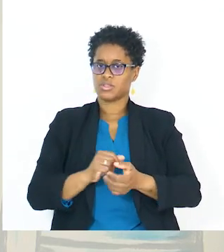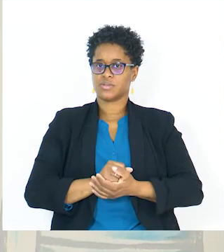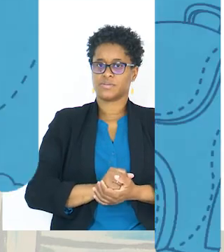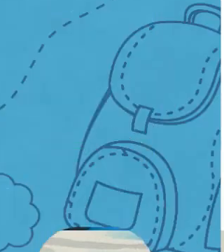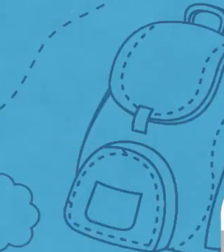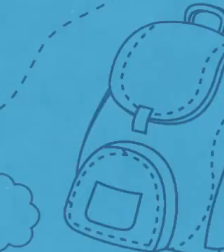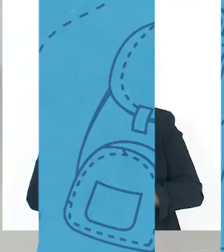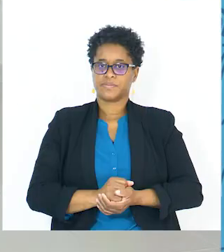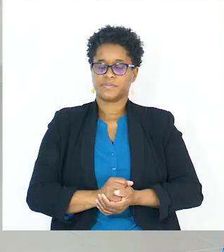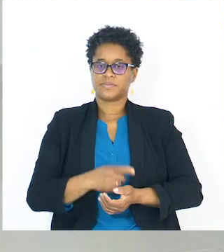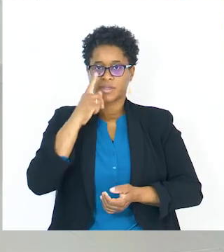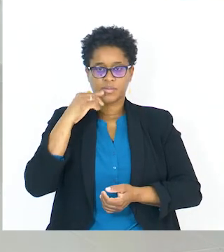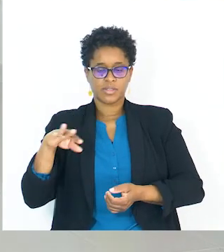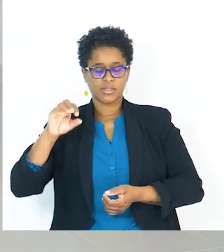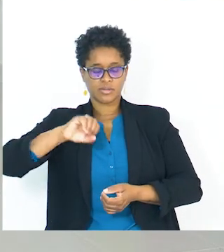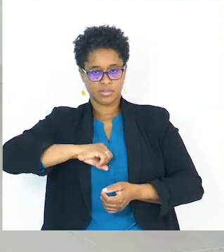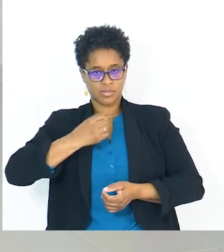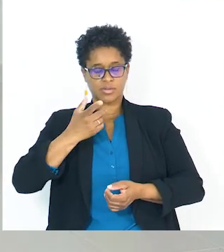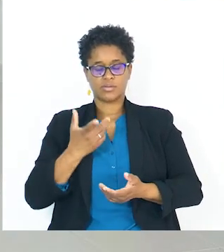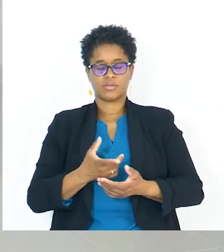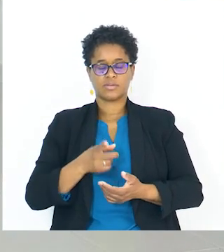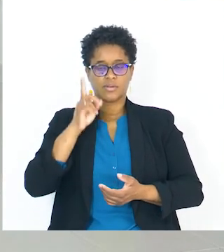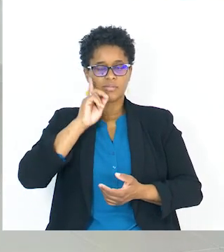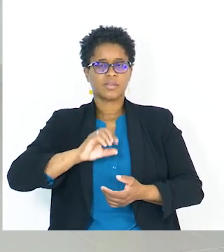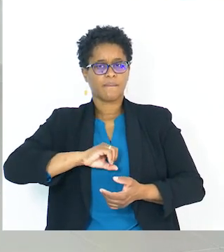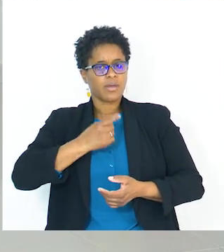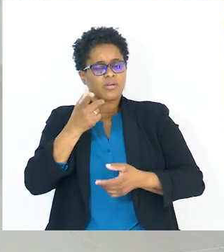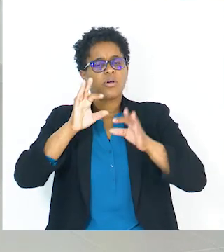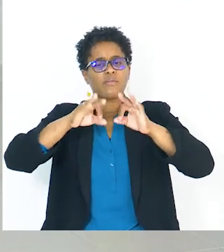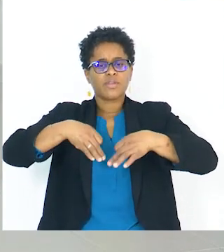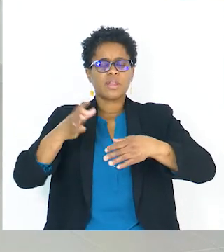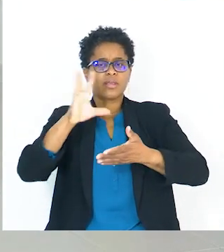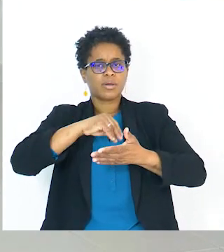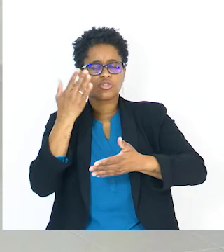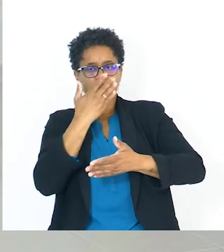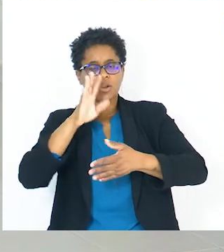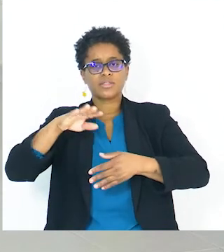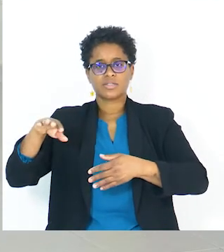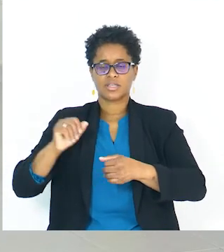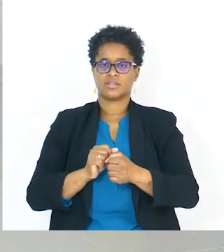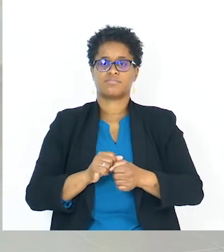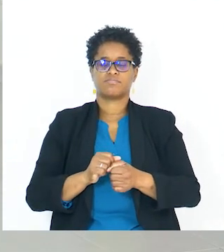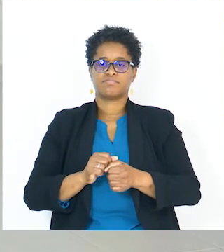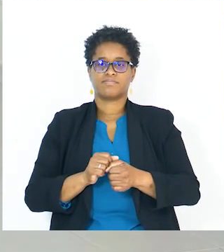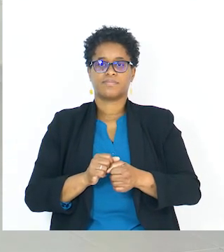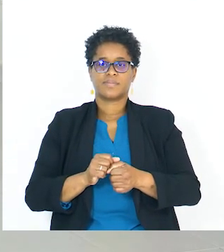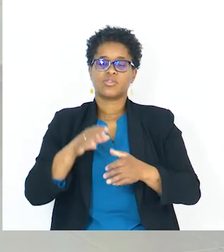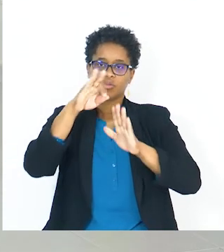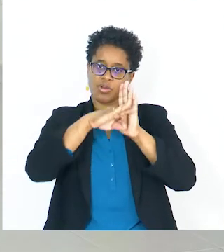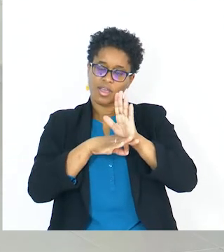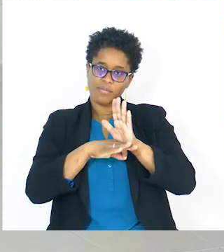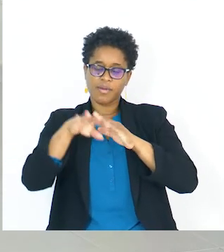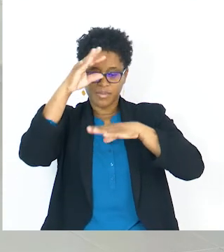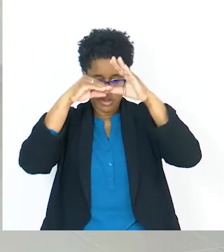outras. Meus meninos e minhas meninas, chegamos ao final de mais uma aula de Ciências Integradas